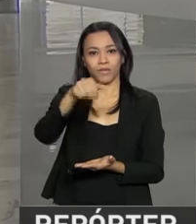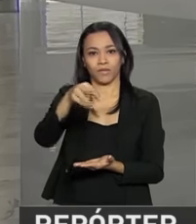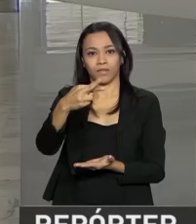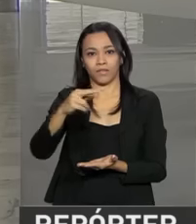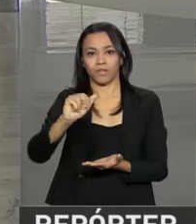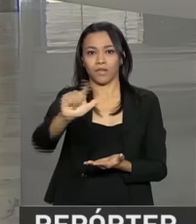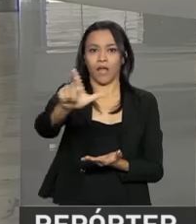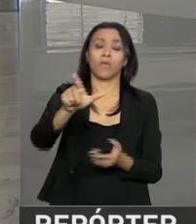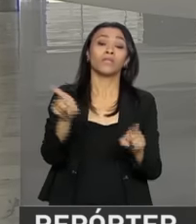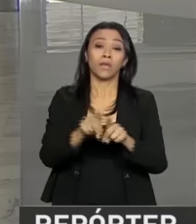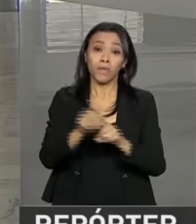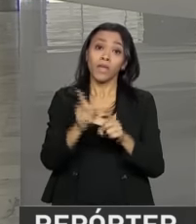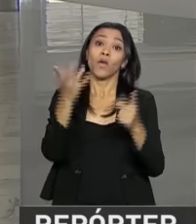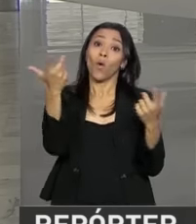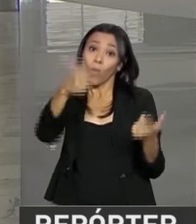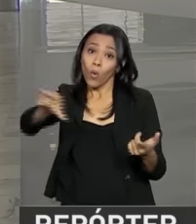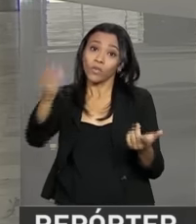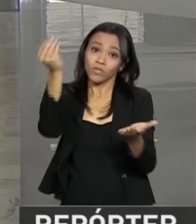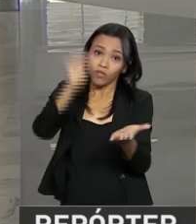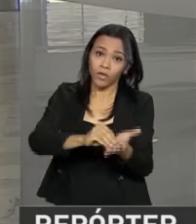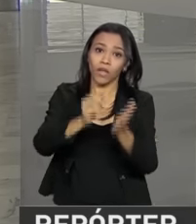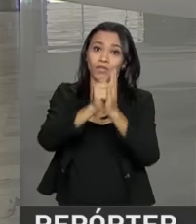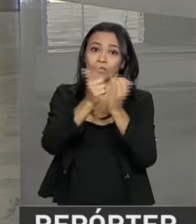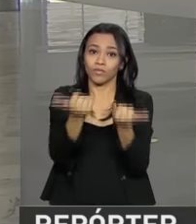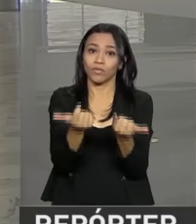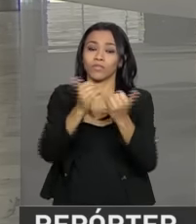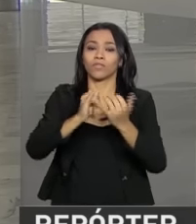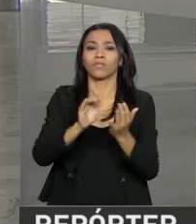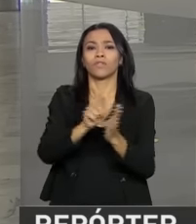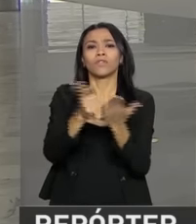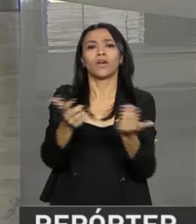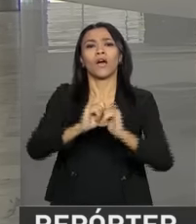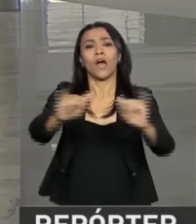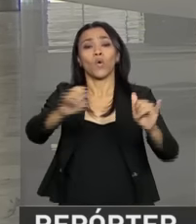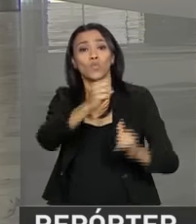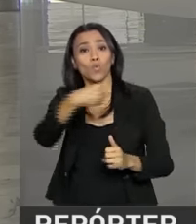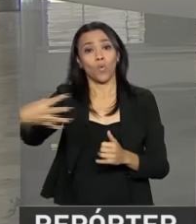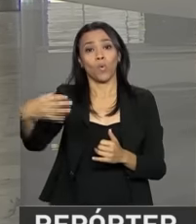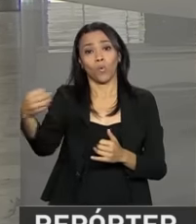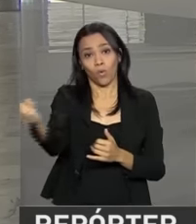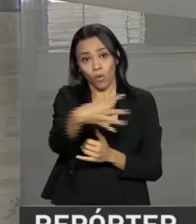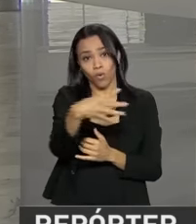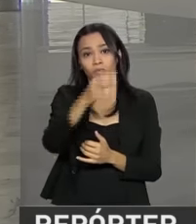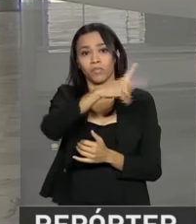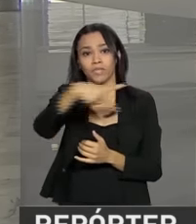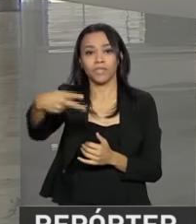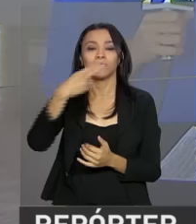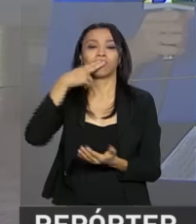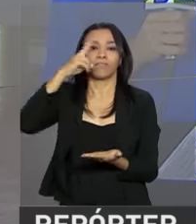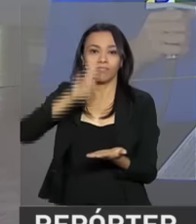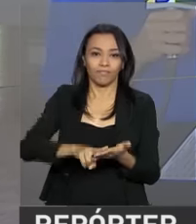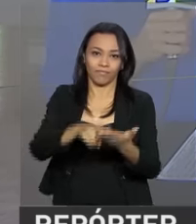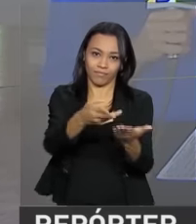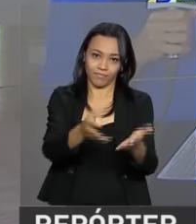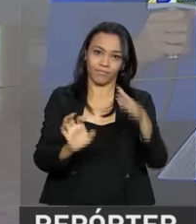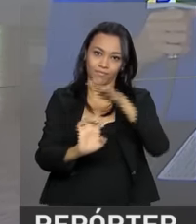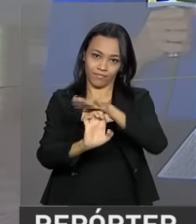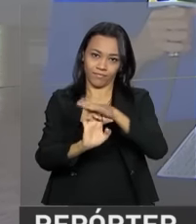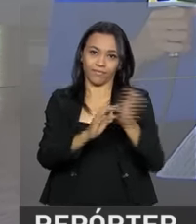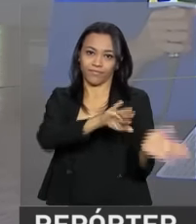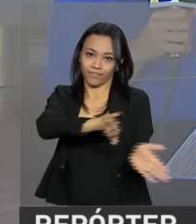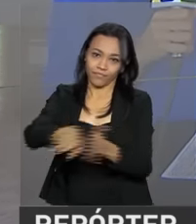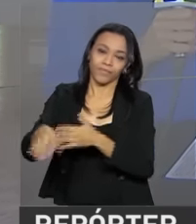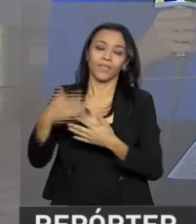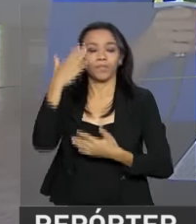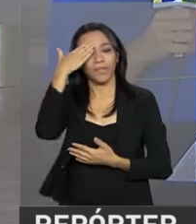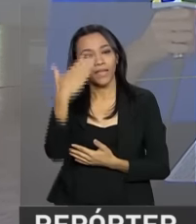União também publicou hoje a nomeação do novo presidente dos Correios, Guilherme Campos Júnior. Daniele? Obrigada, Paulo, pelas suas informações.